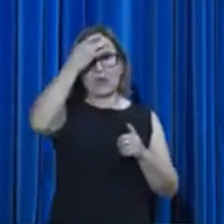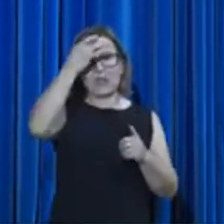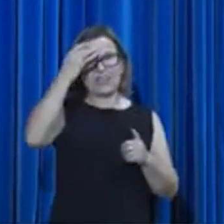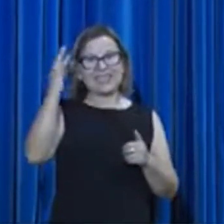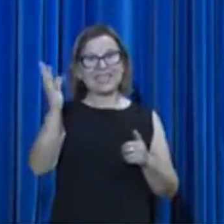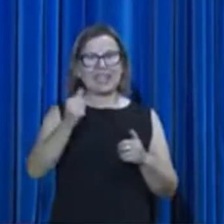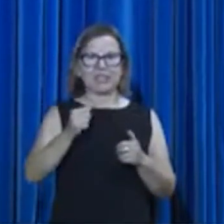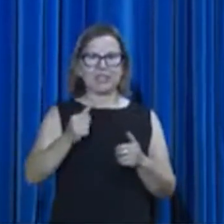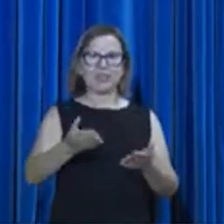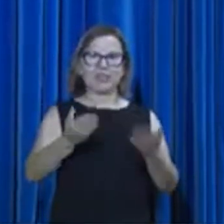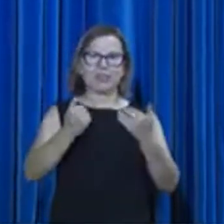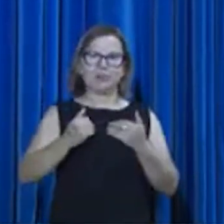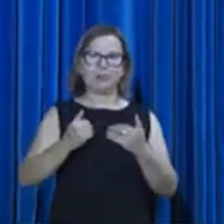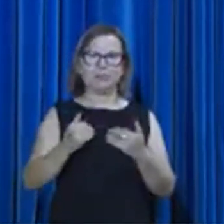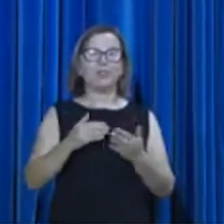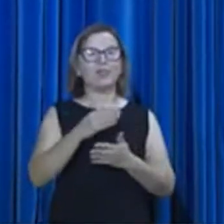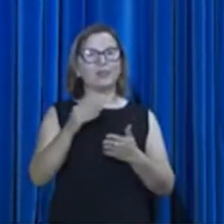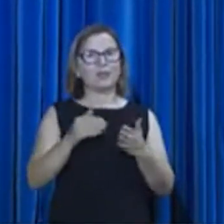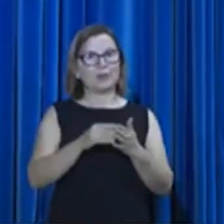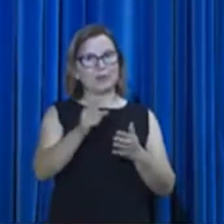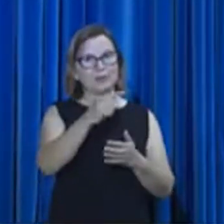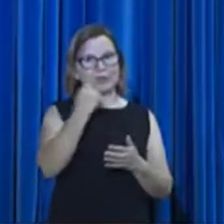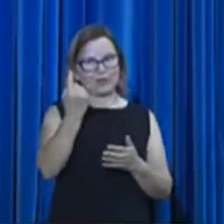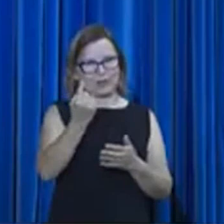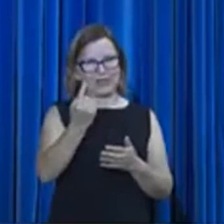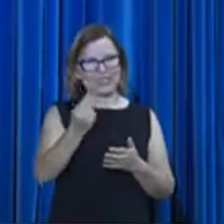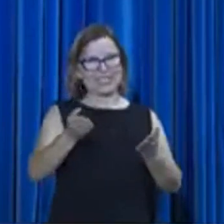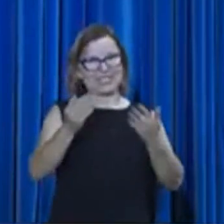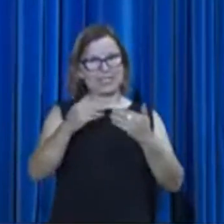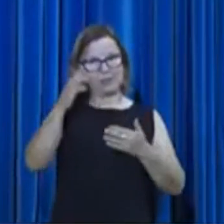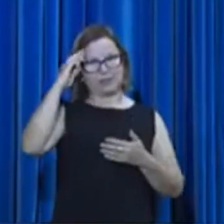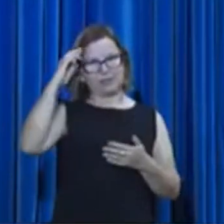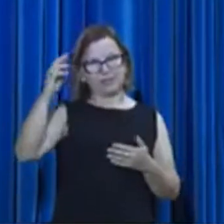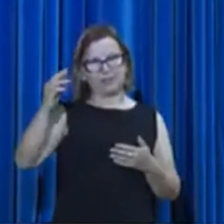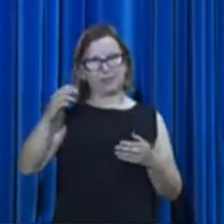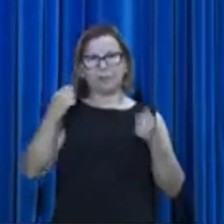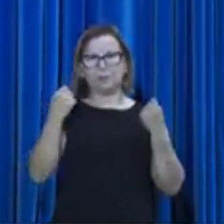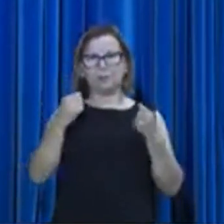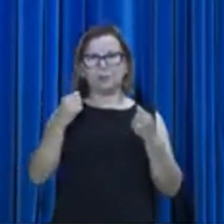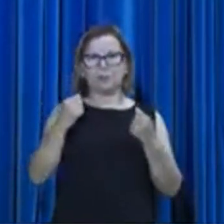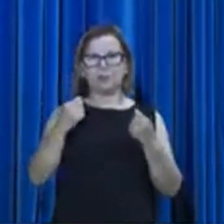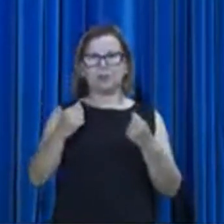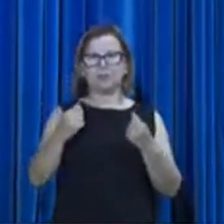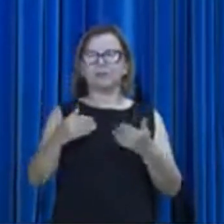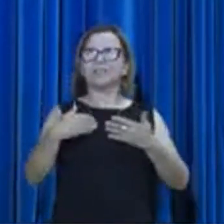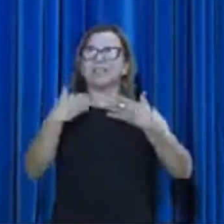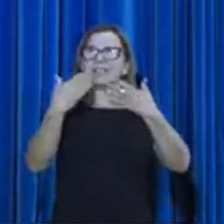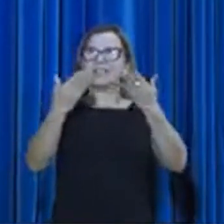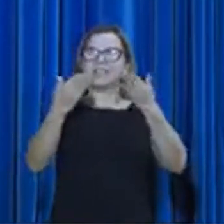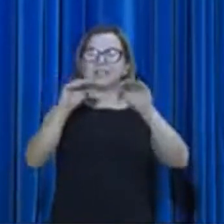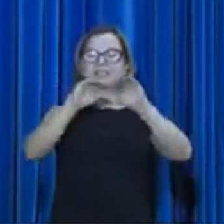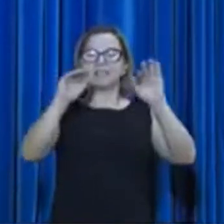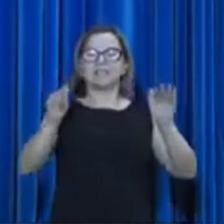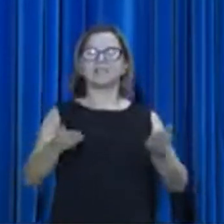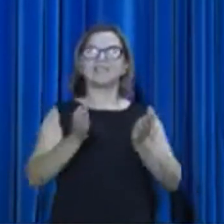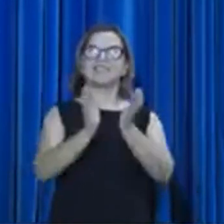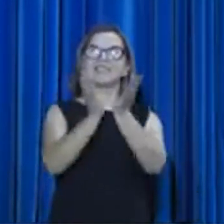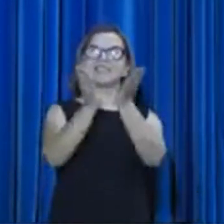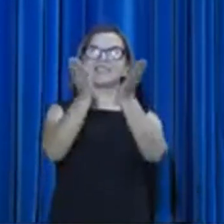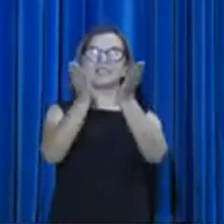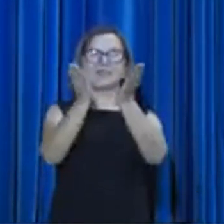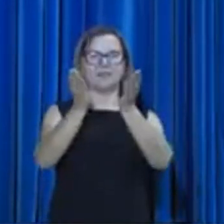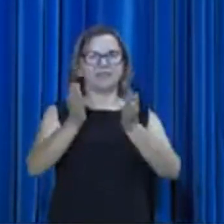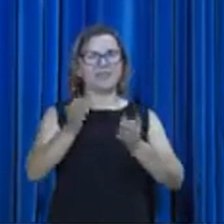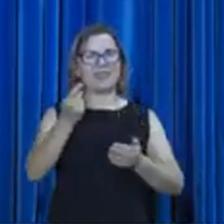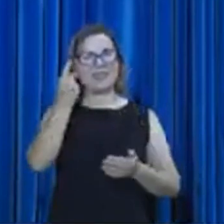amados, o que temos recebido do Senhor precisa ser entregue diante do altar do Senhor, para que sirvamos